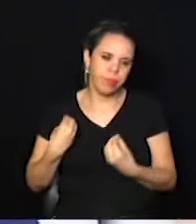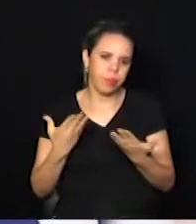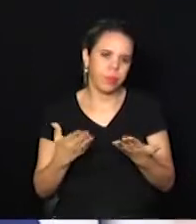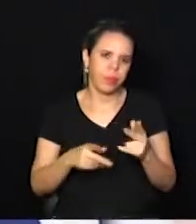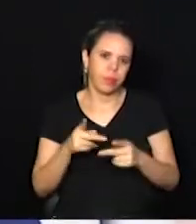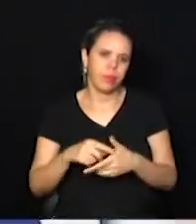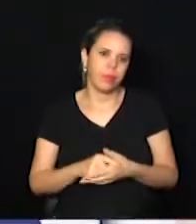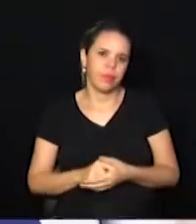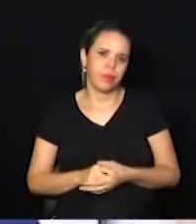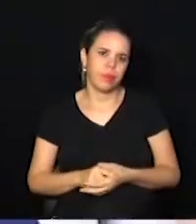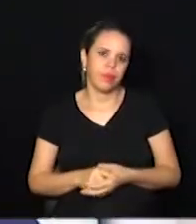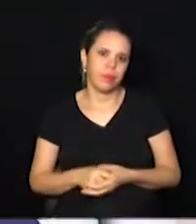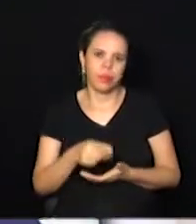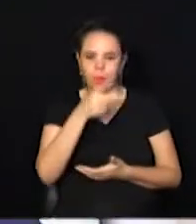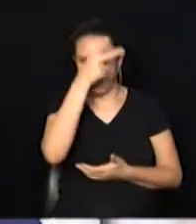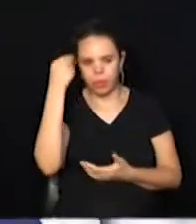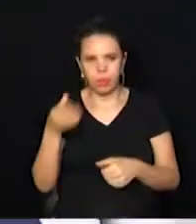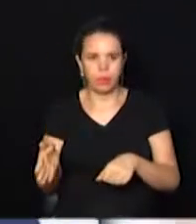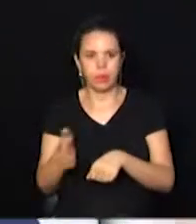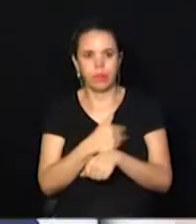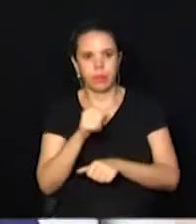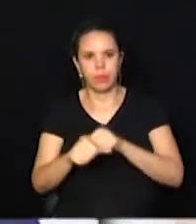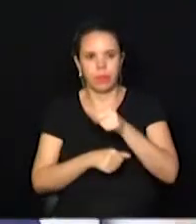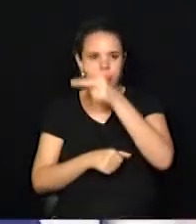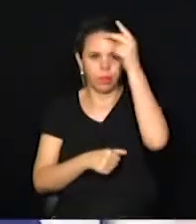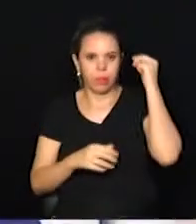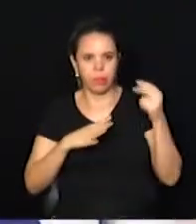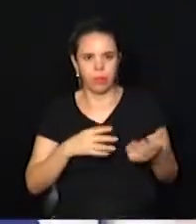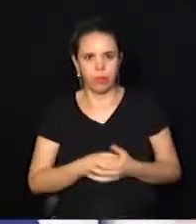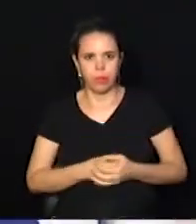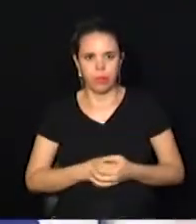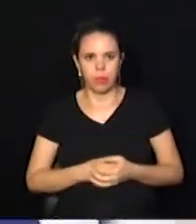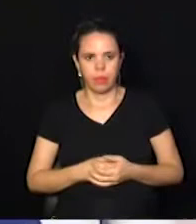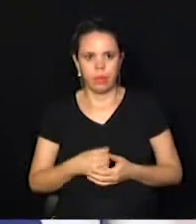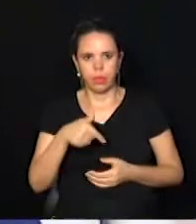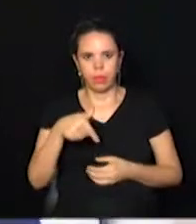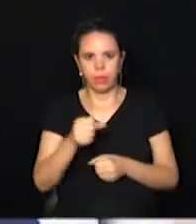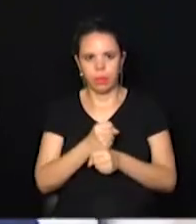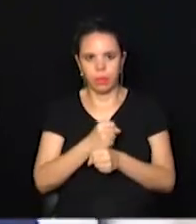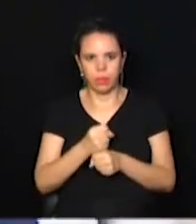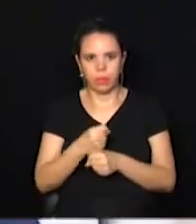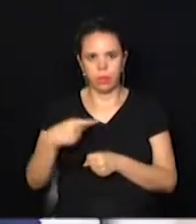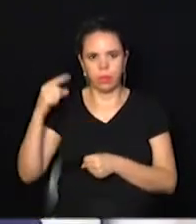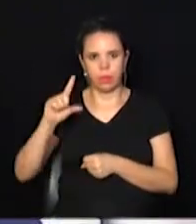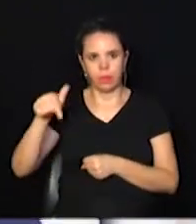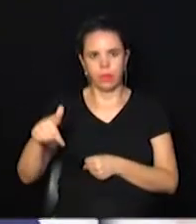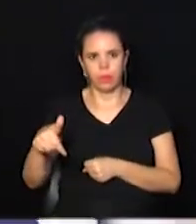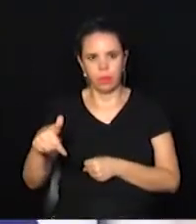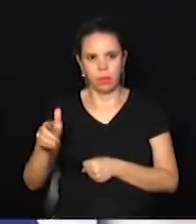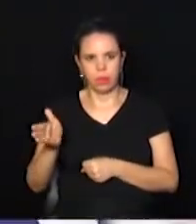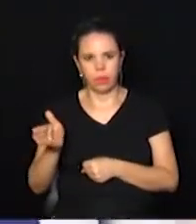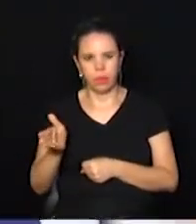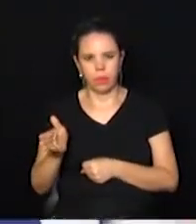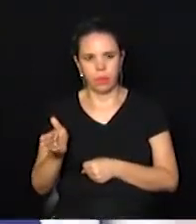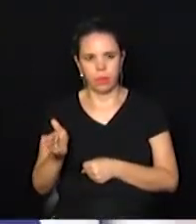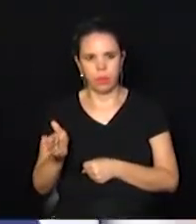do bem público, muito antes de se tornar prefeito dessa cidade, ainda nos anos 70, depois, né, já numa posição de